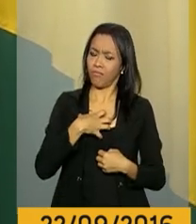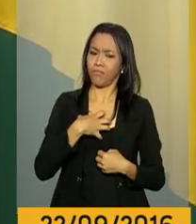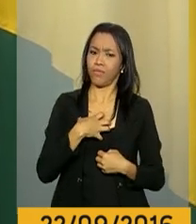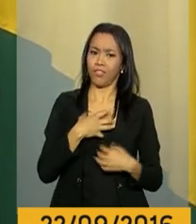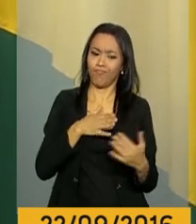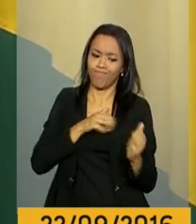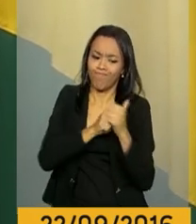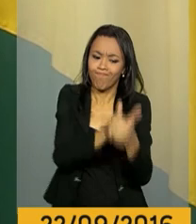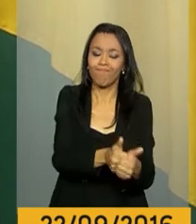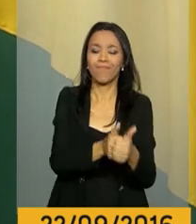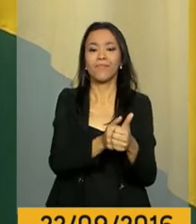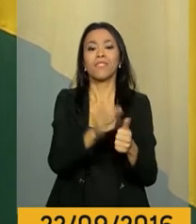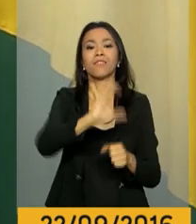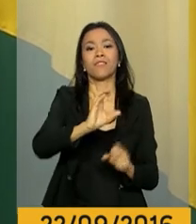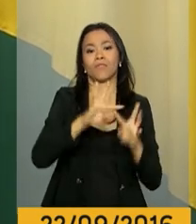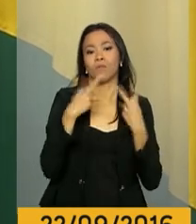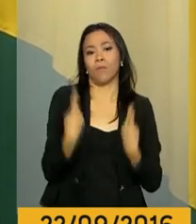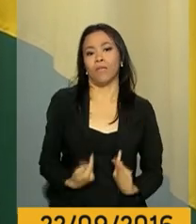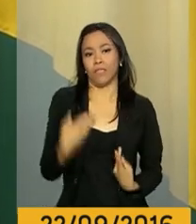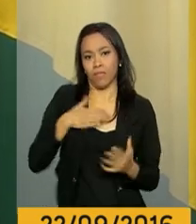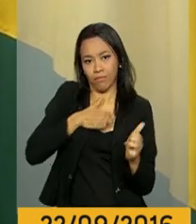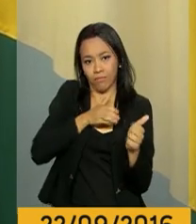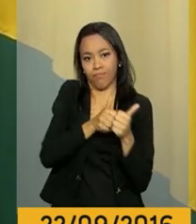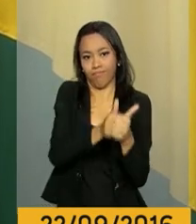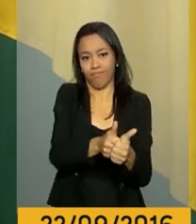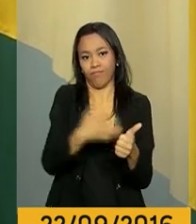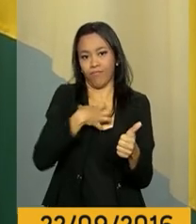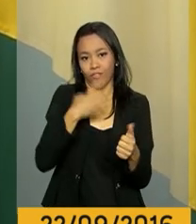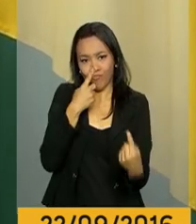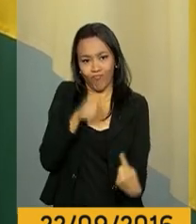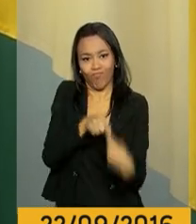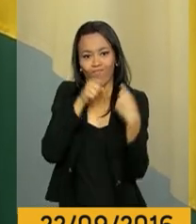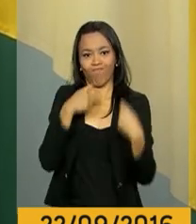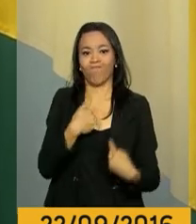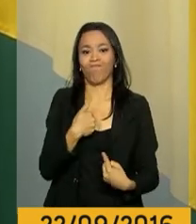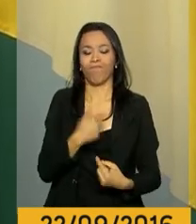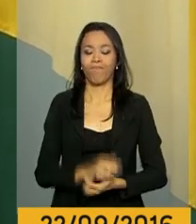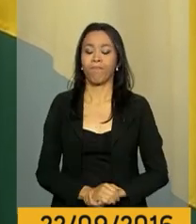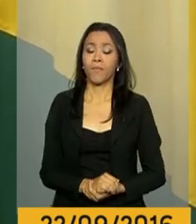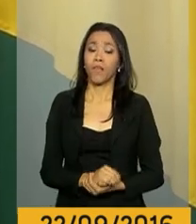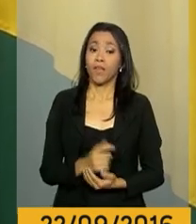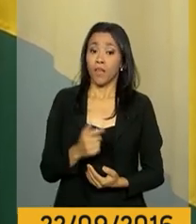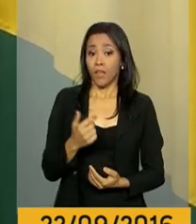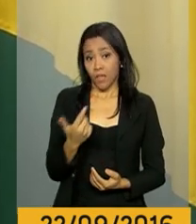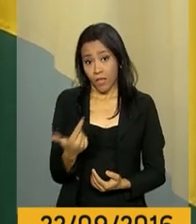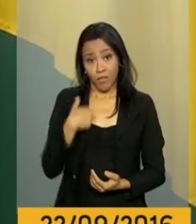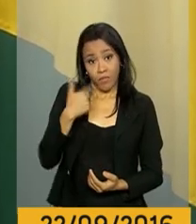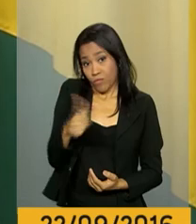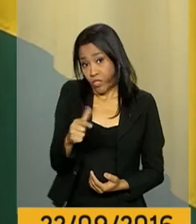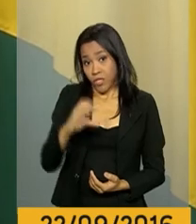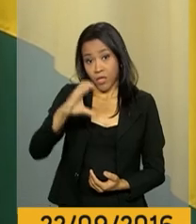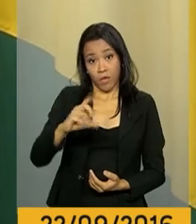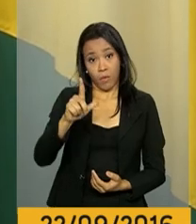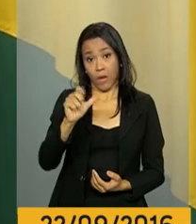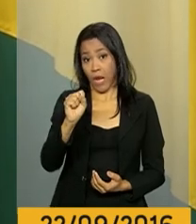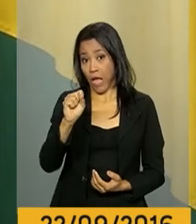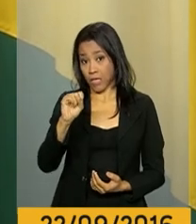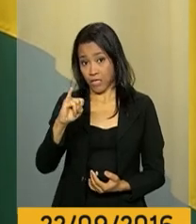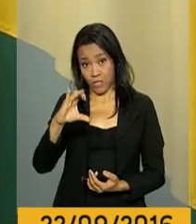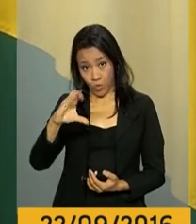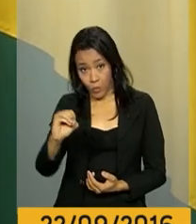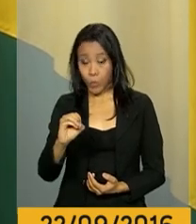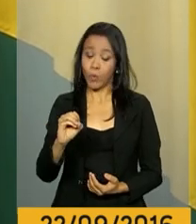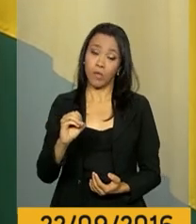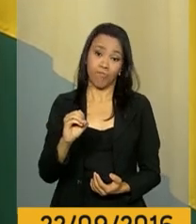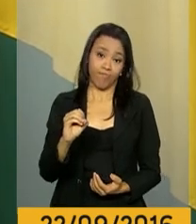pela humanas e eu me recordo que não havendo o curso clássico eu ingressei